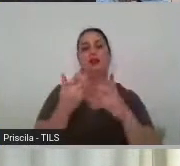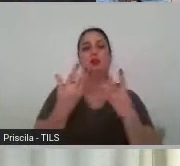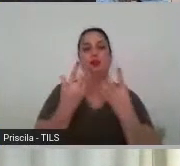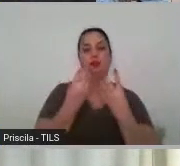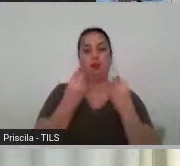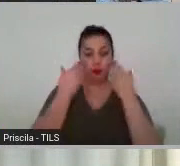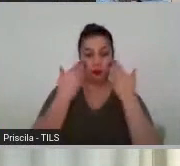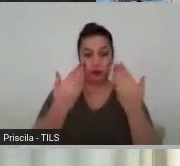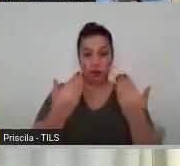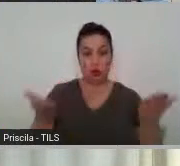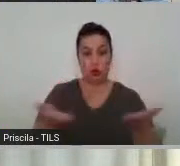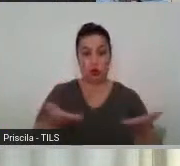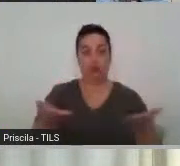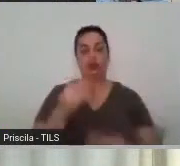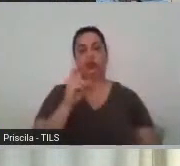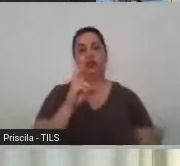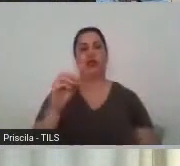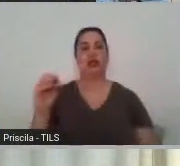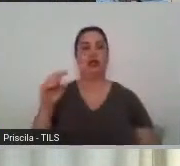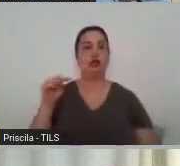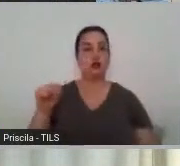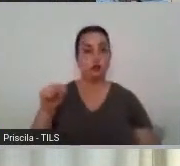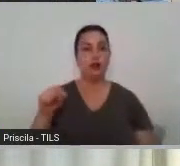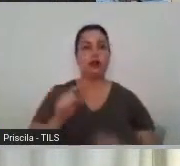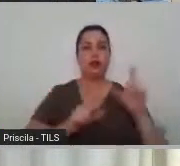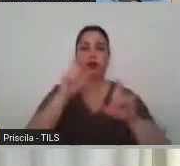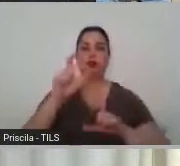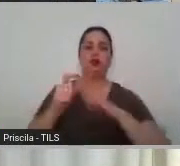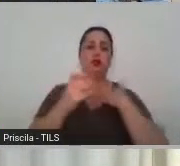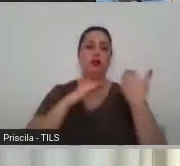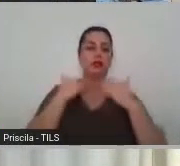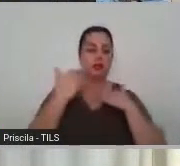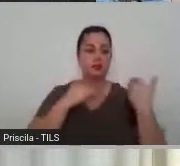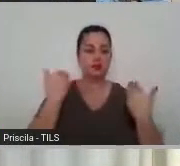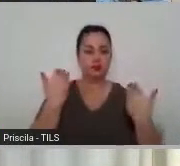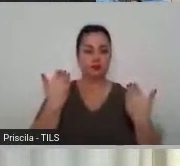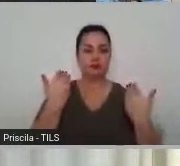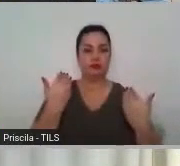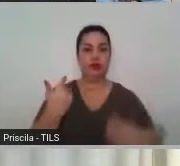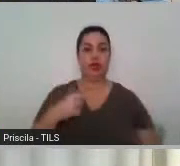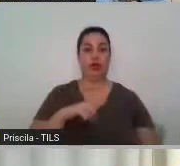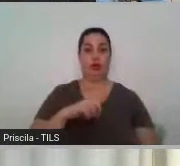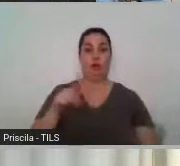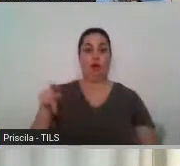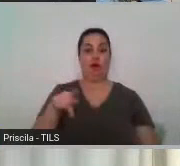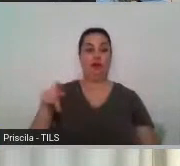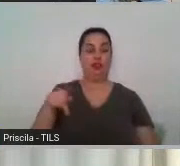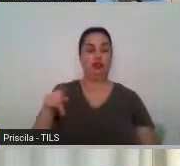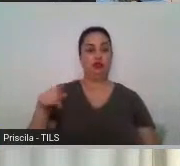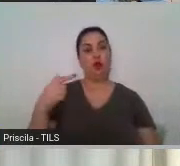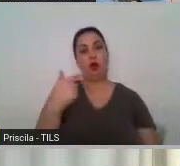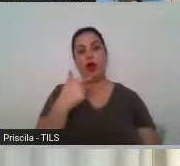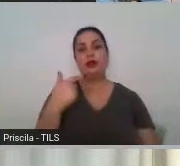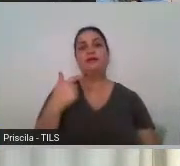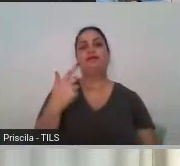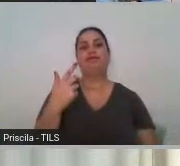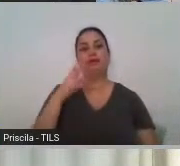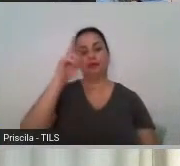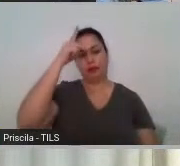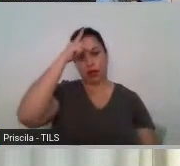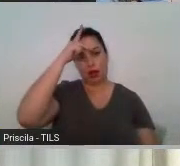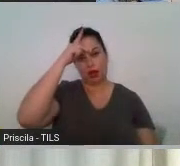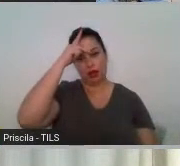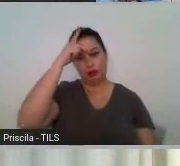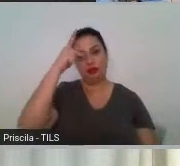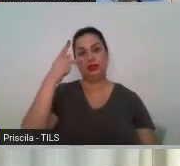mortos, sendo que, segundo o professor lá de Pelotas, pegando a média da população e a média